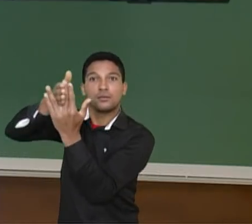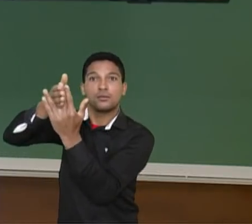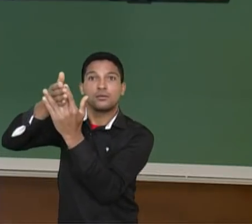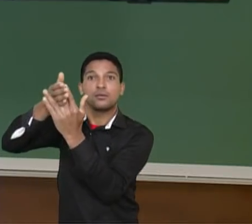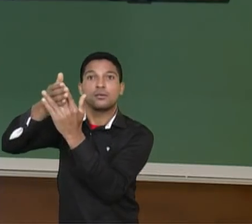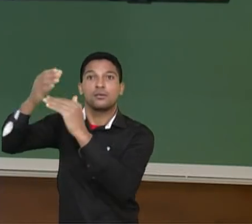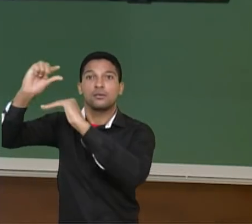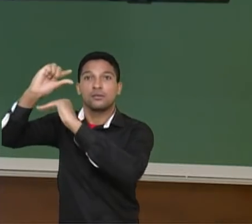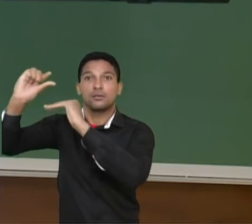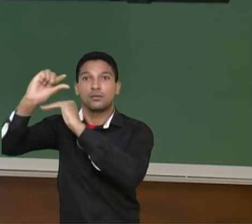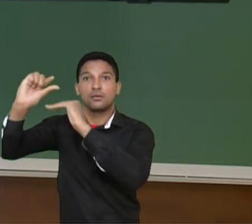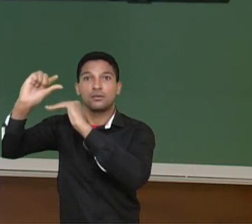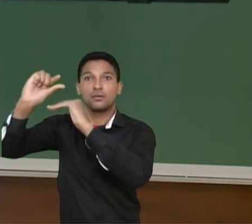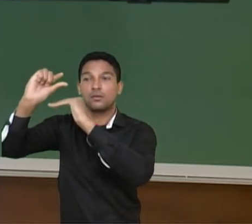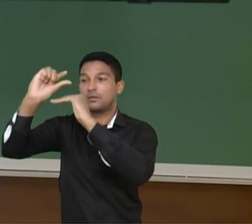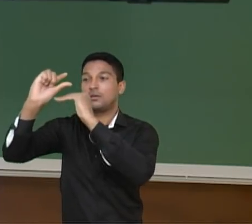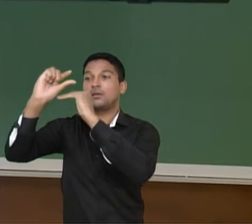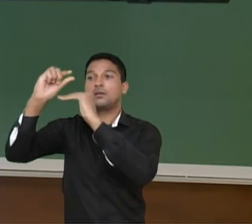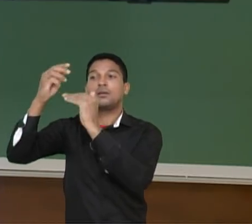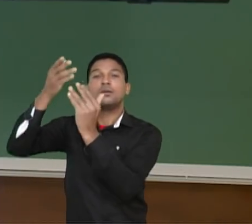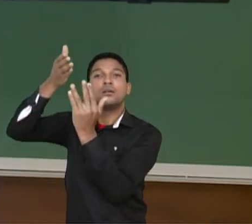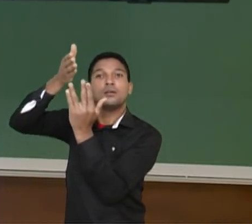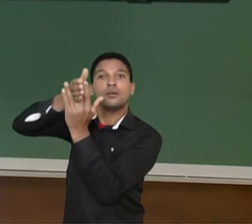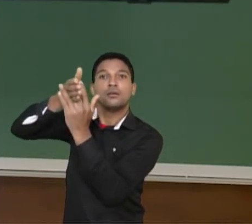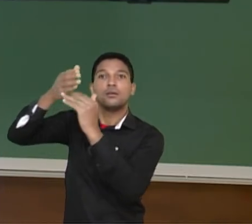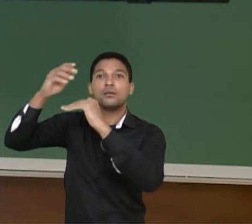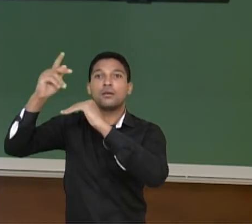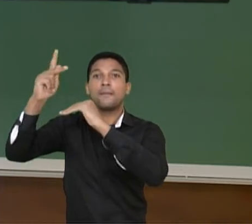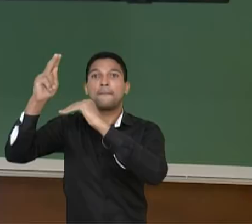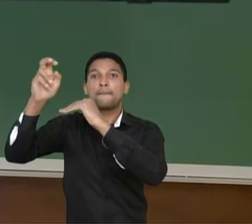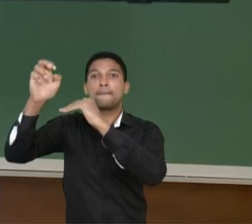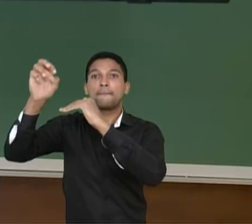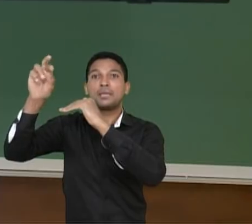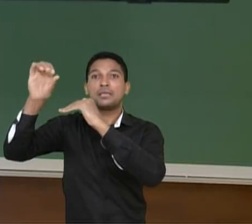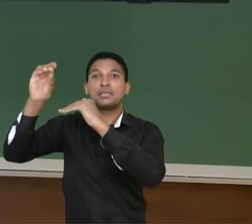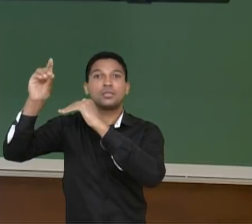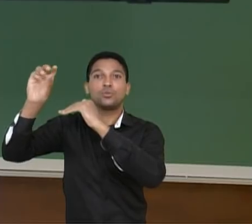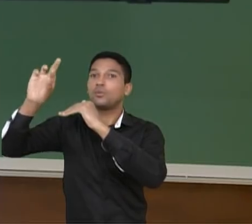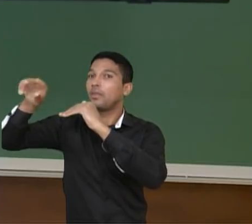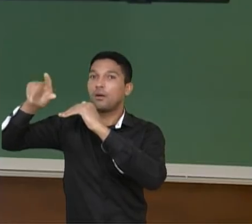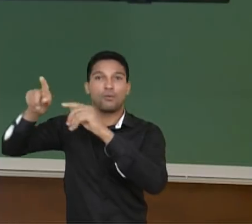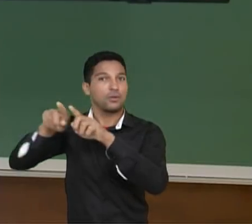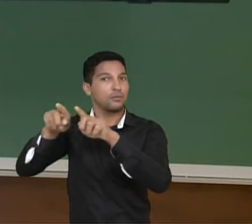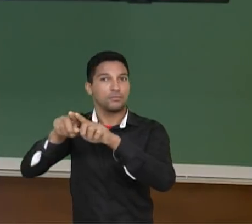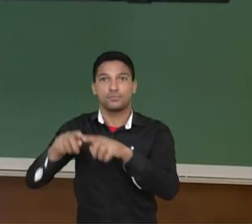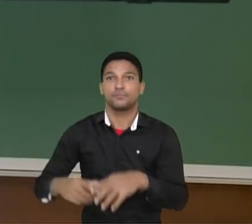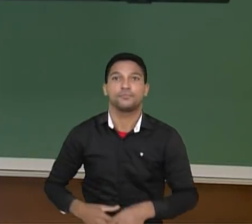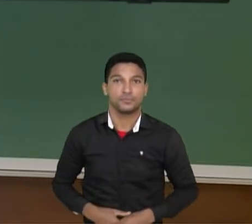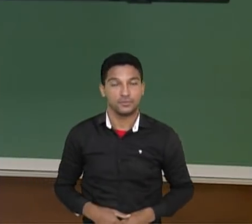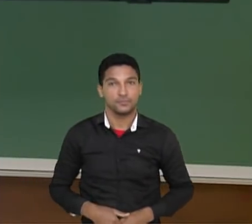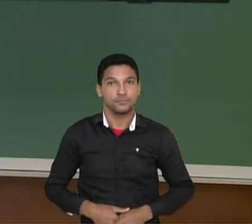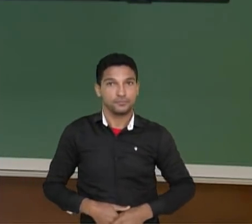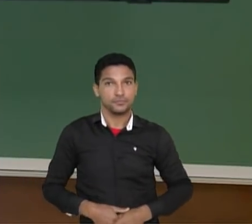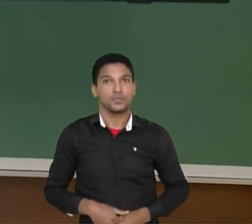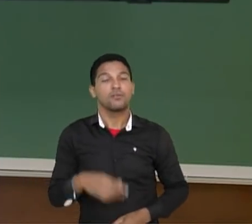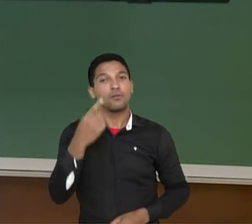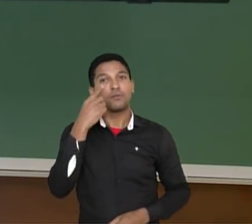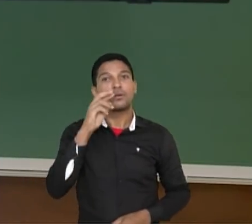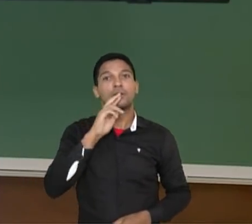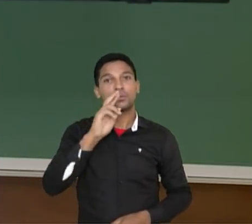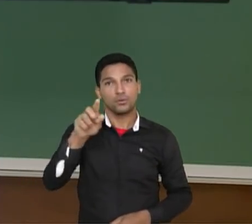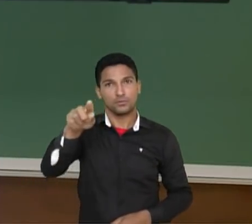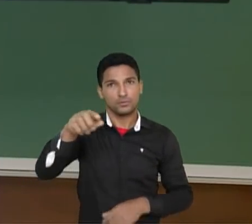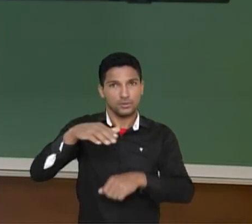período depende que haja pelo menos uma oração presente nele. Então, vamos ler aqui qual que a resposta que